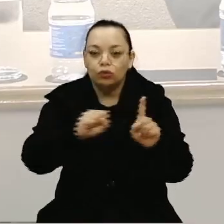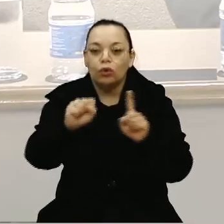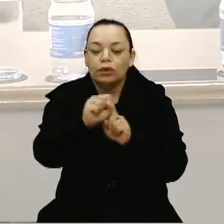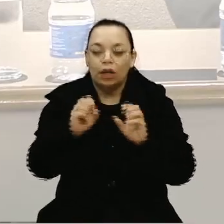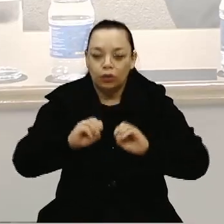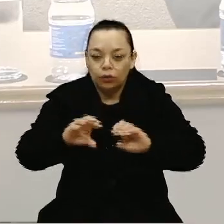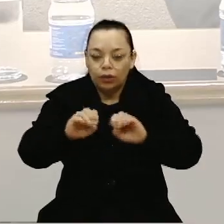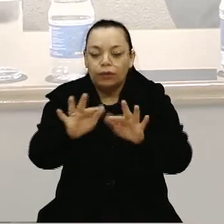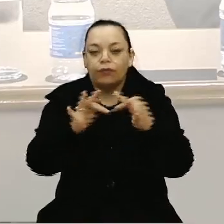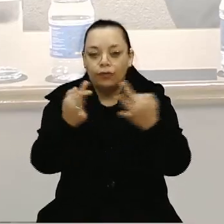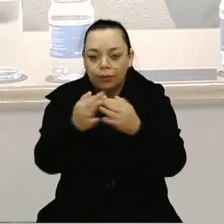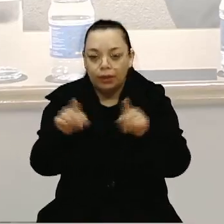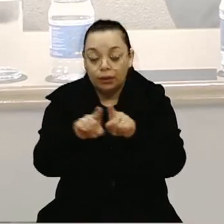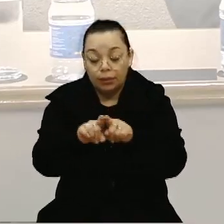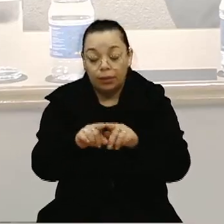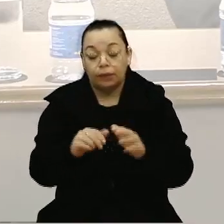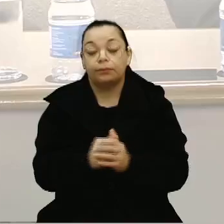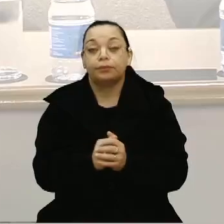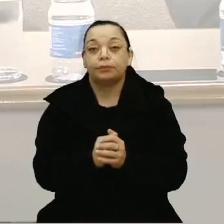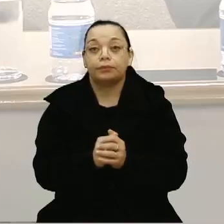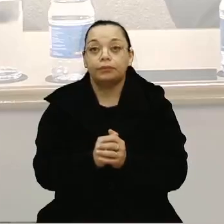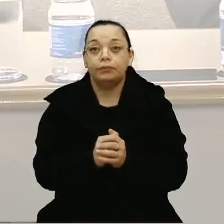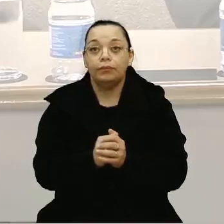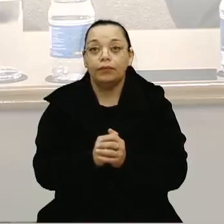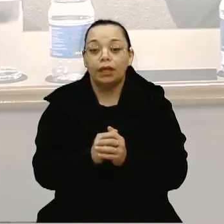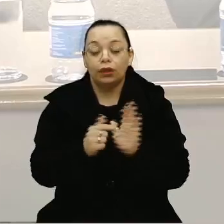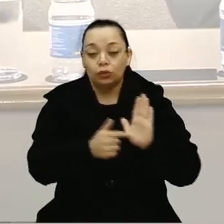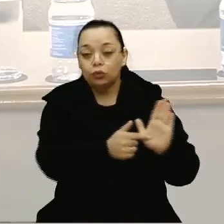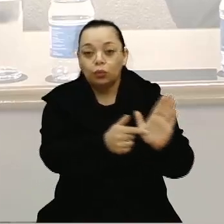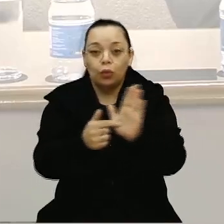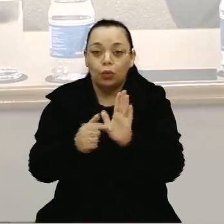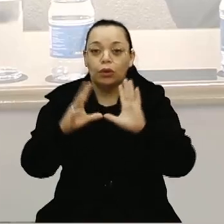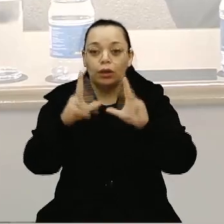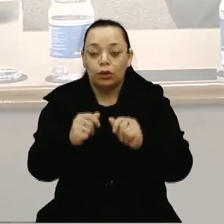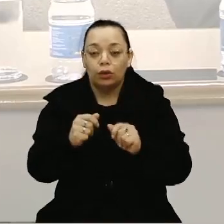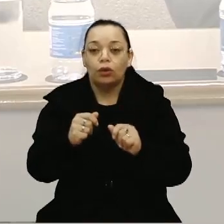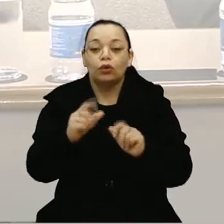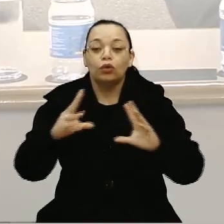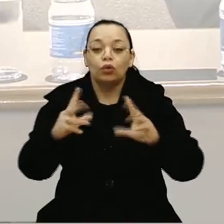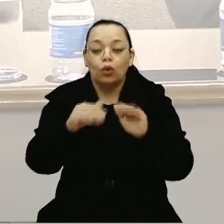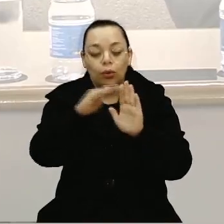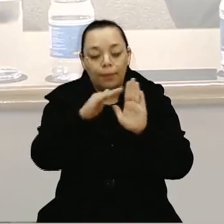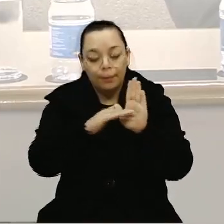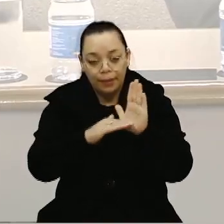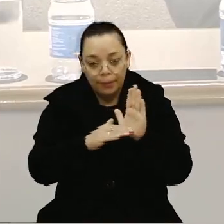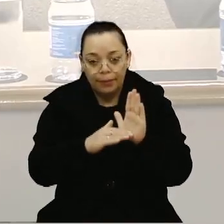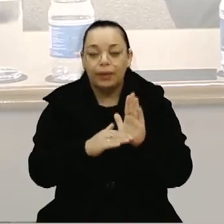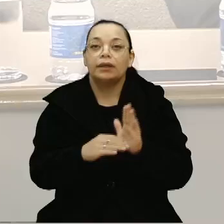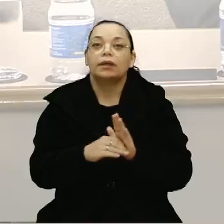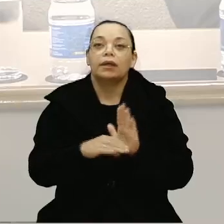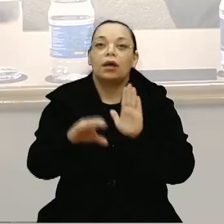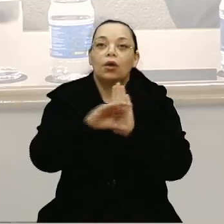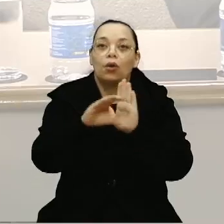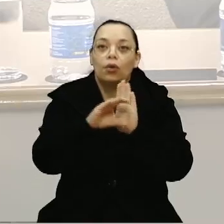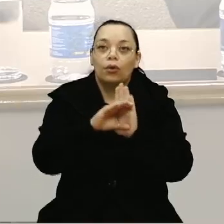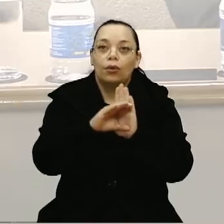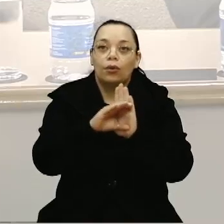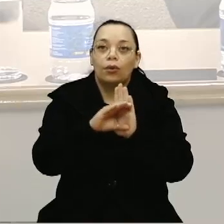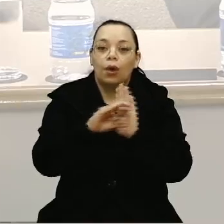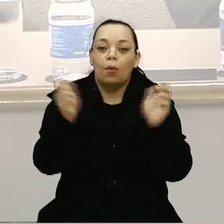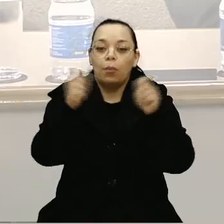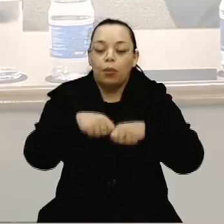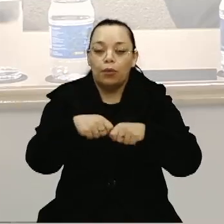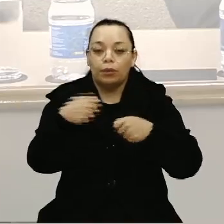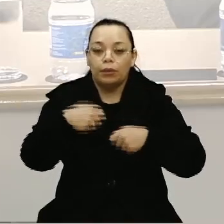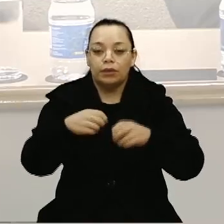seus familiares. Por fim, diante do exposto, e tendo em vista o parecer pela constitucionalidade da Comissão de